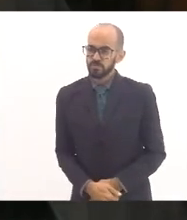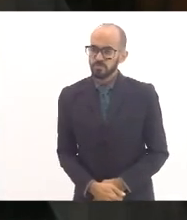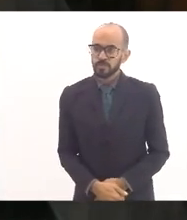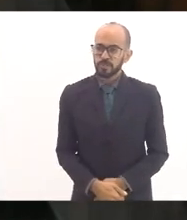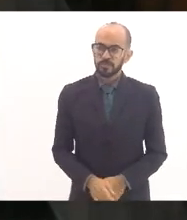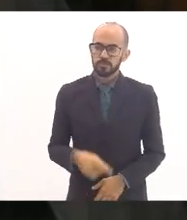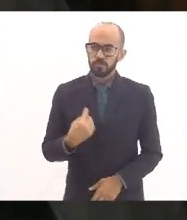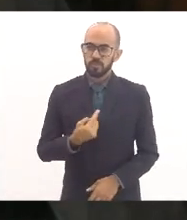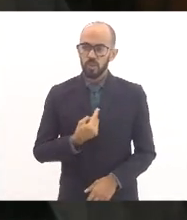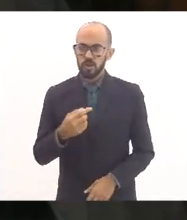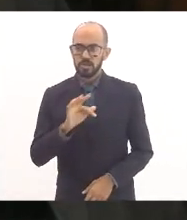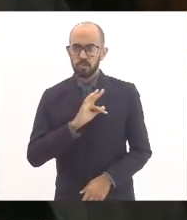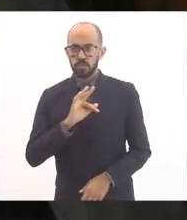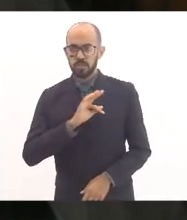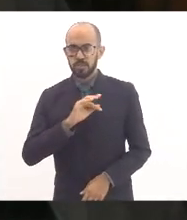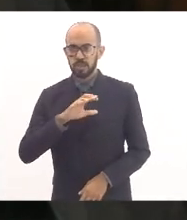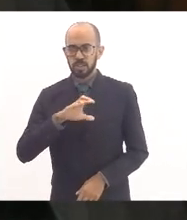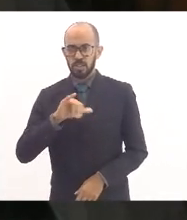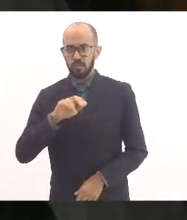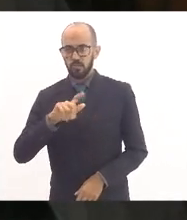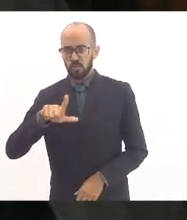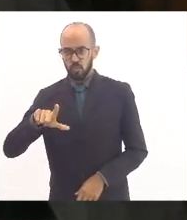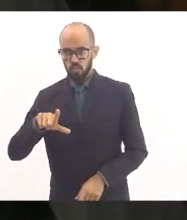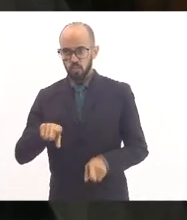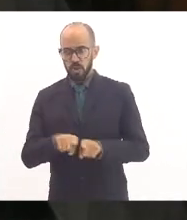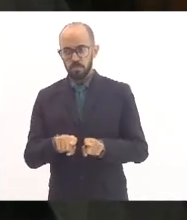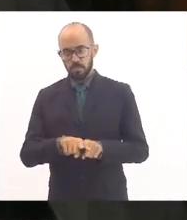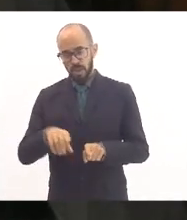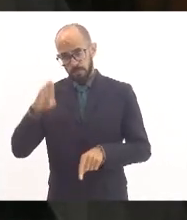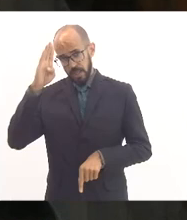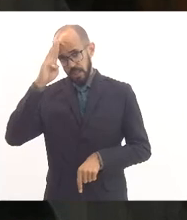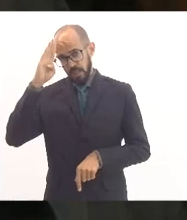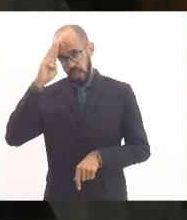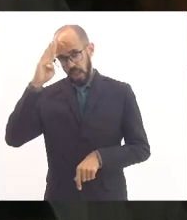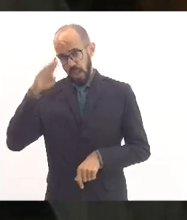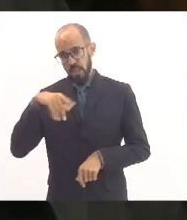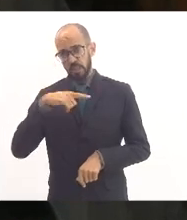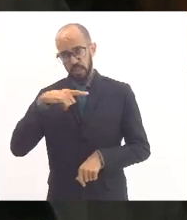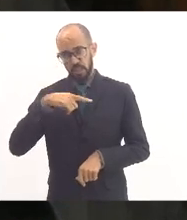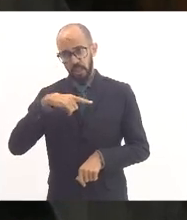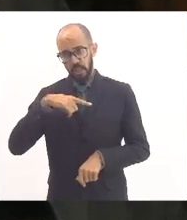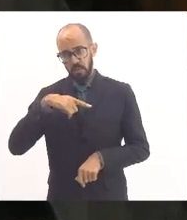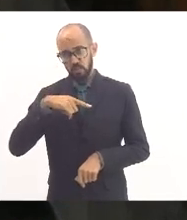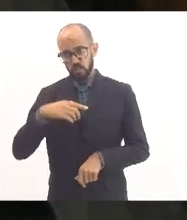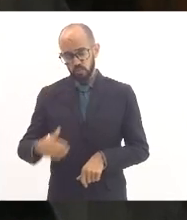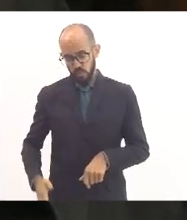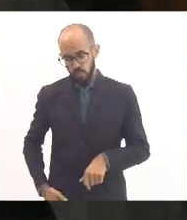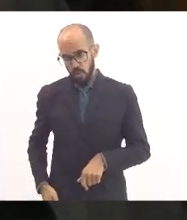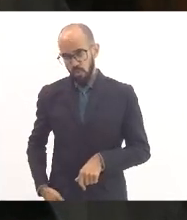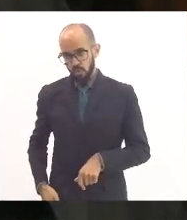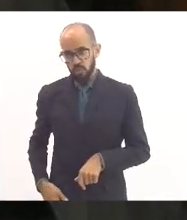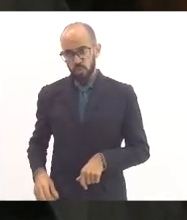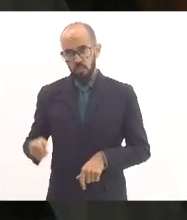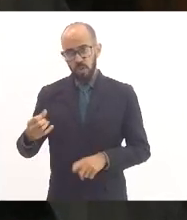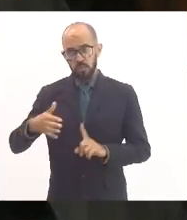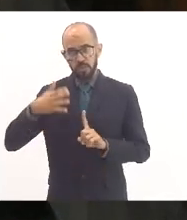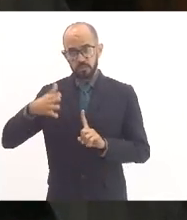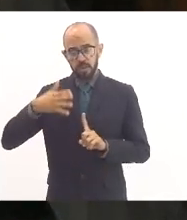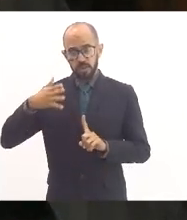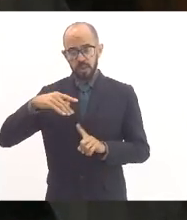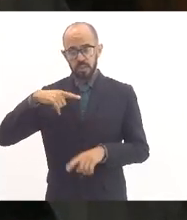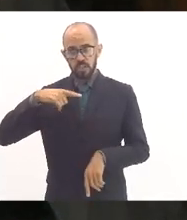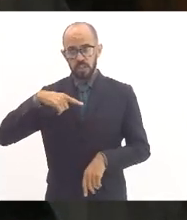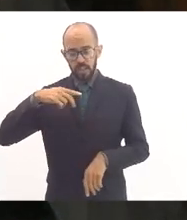policiais civis e militares temos no bolso cada um de nós e eu quando faço as minhas palestras eu falo sobre isso